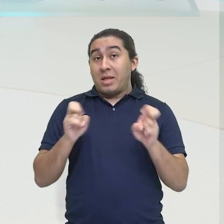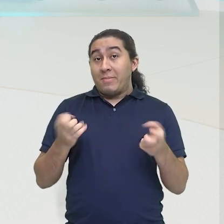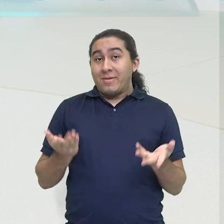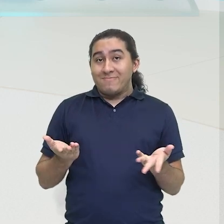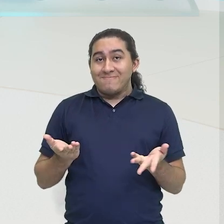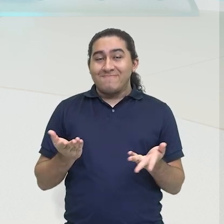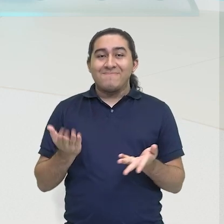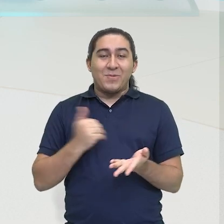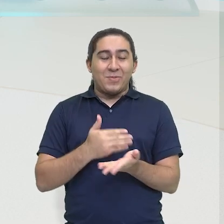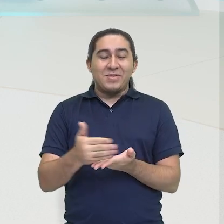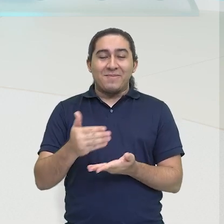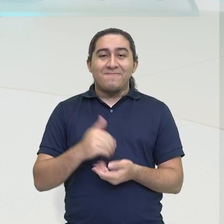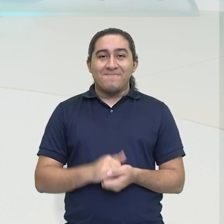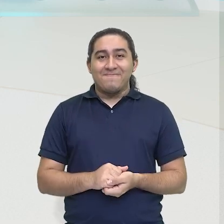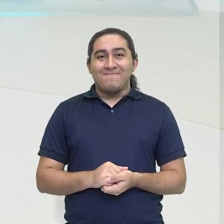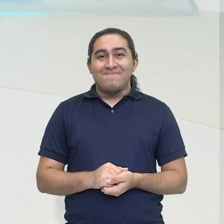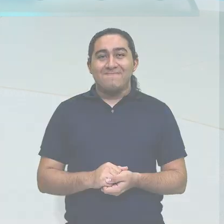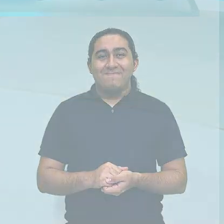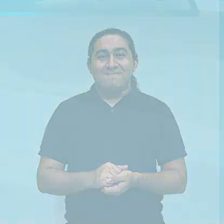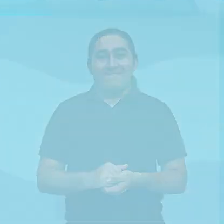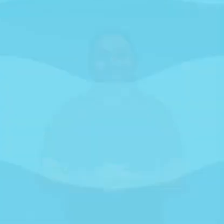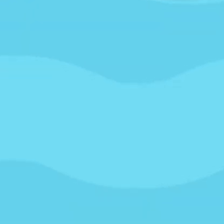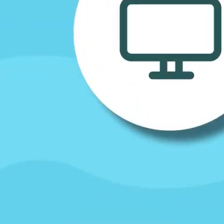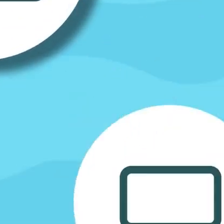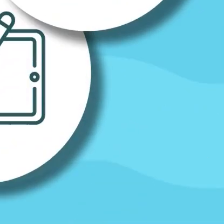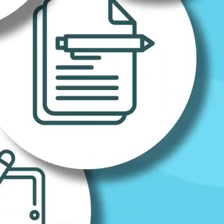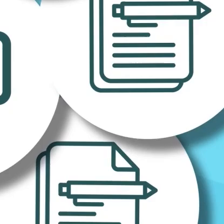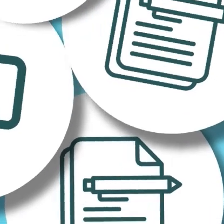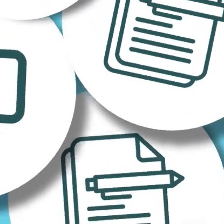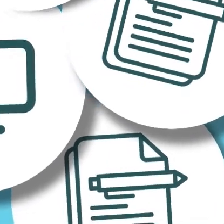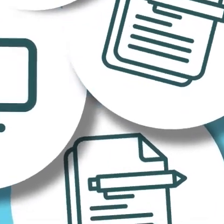isto. Vamos à nossa aula.